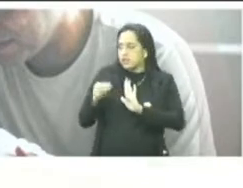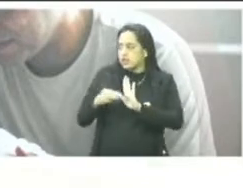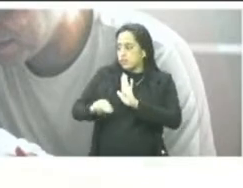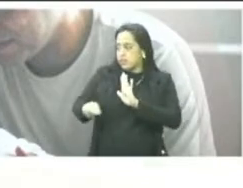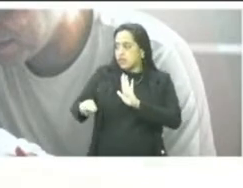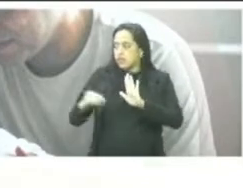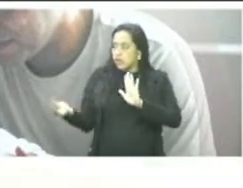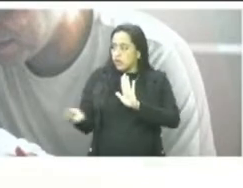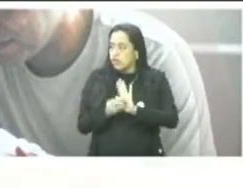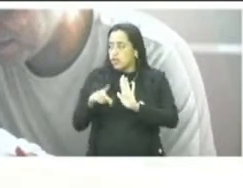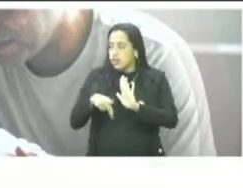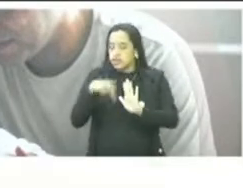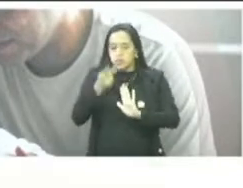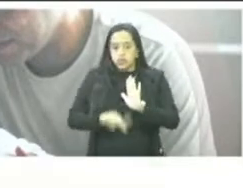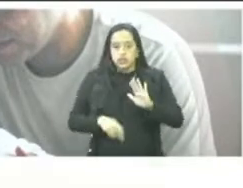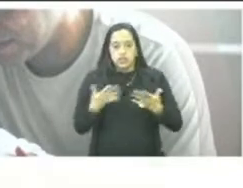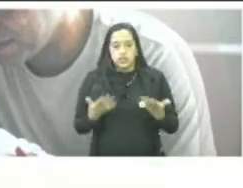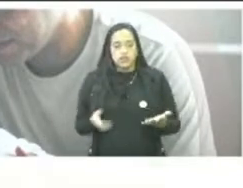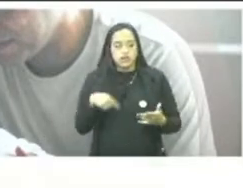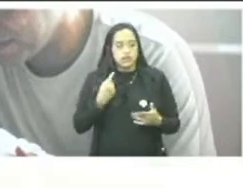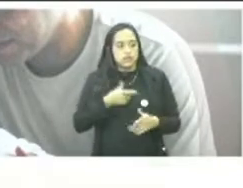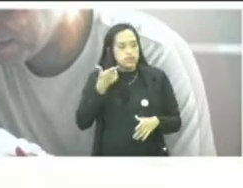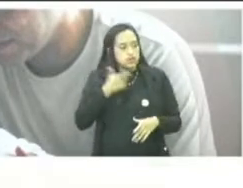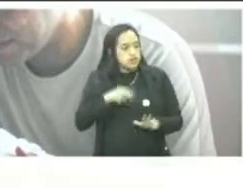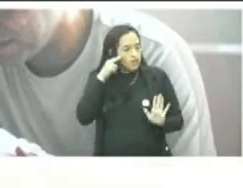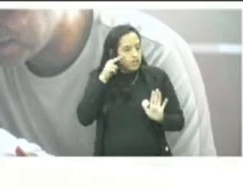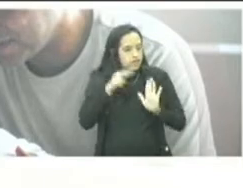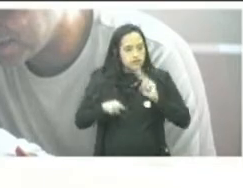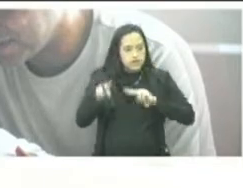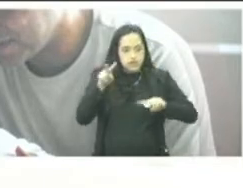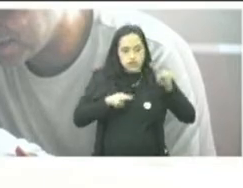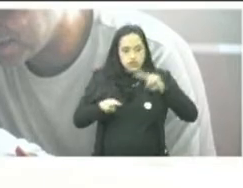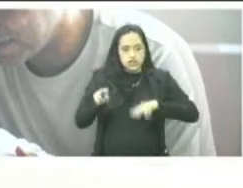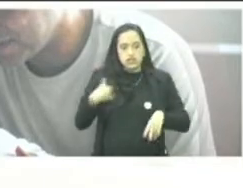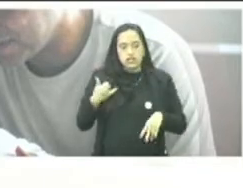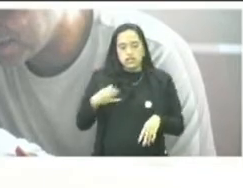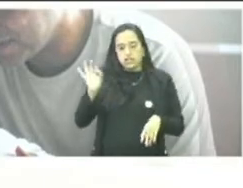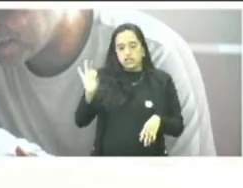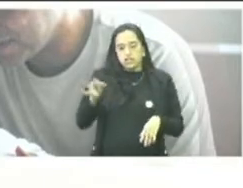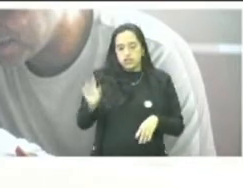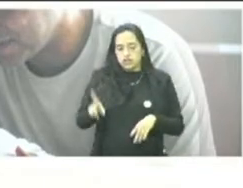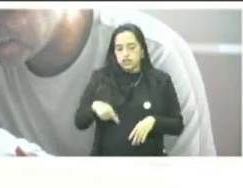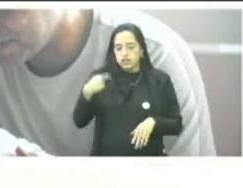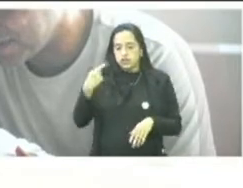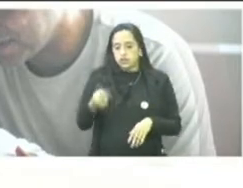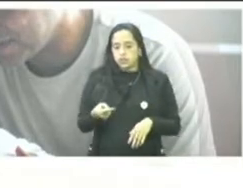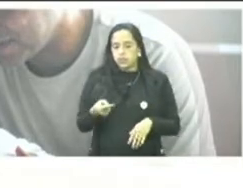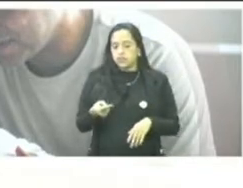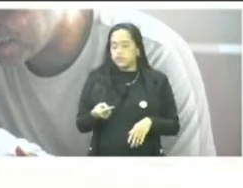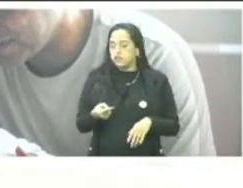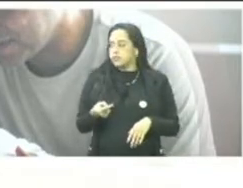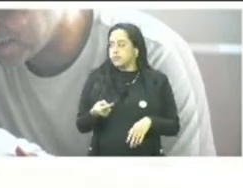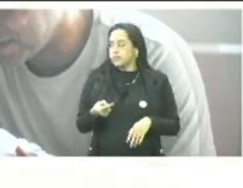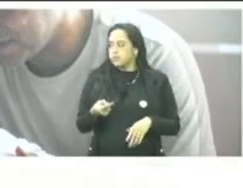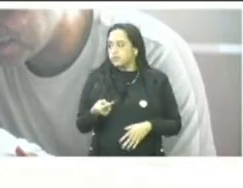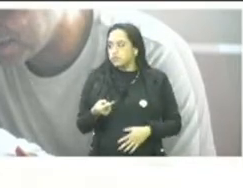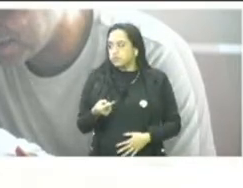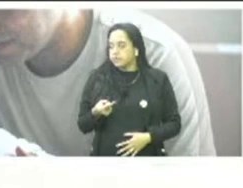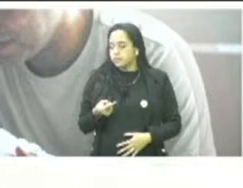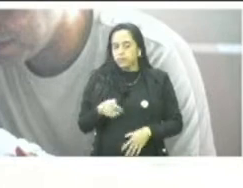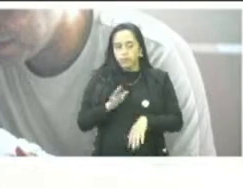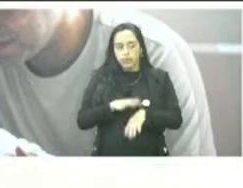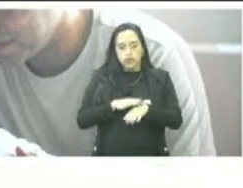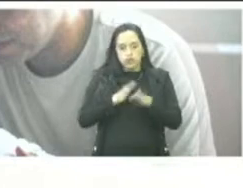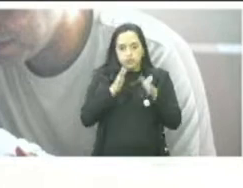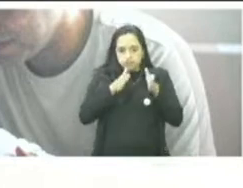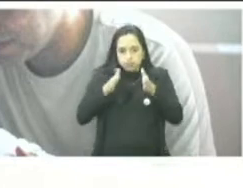prontuário, então a gente consegue visualizar essa idade corrigida após no tempo